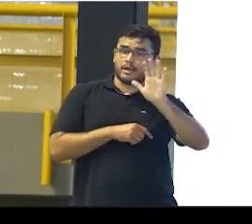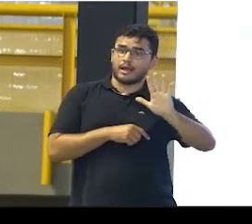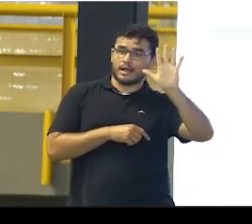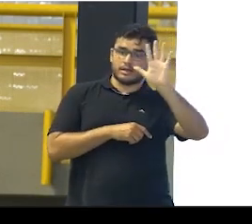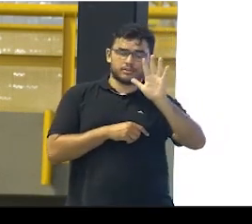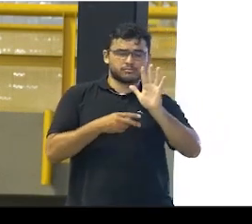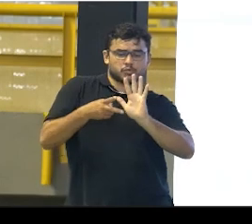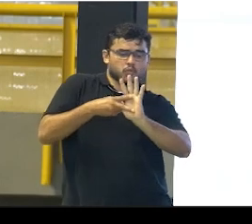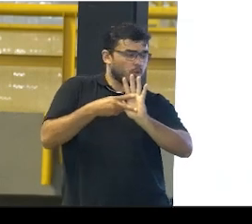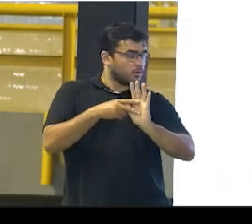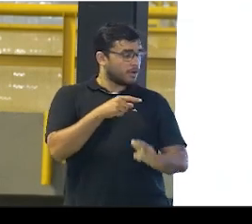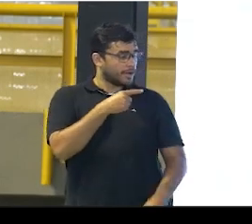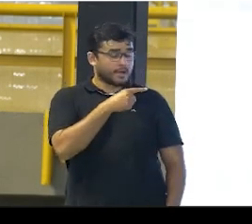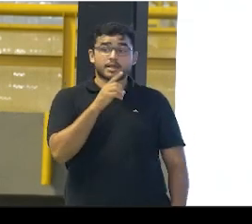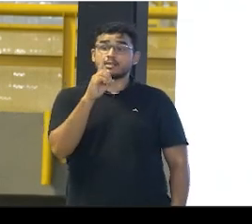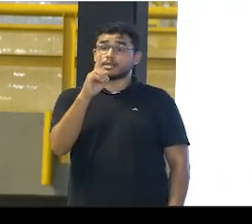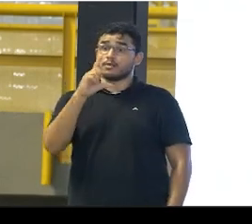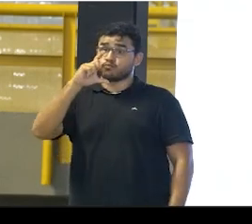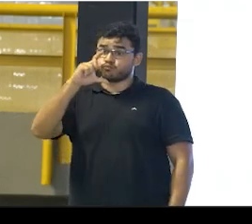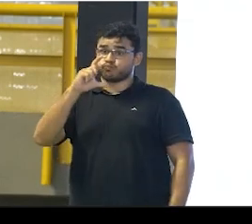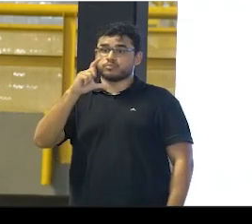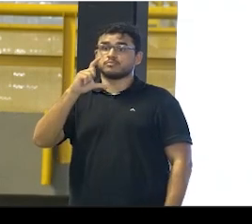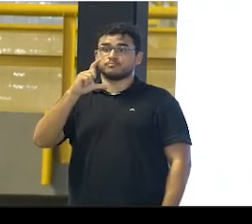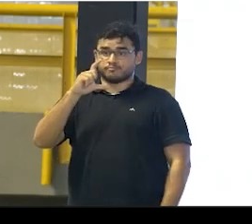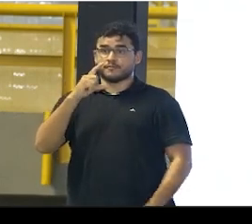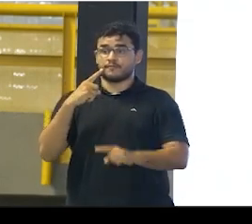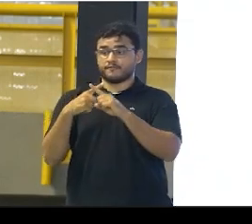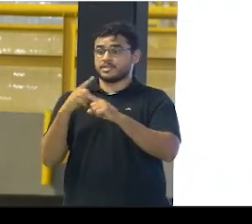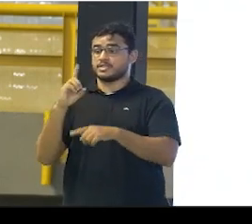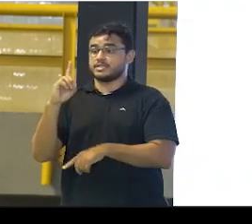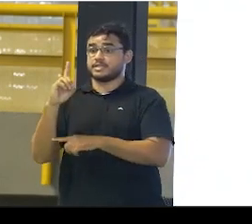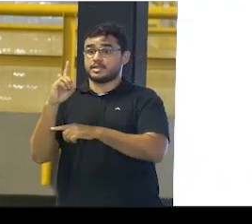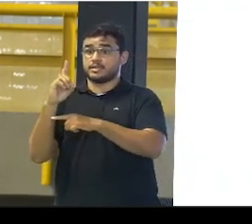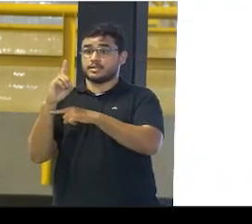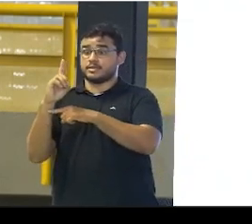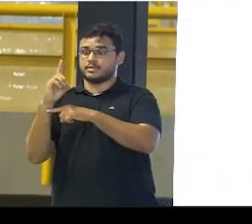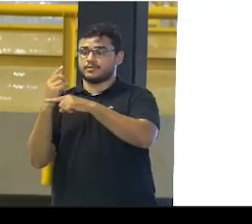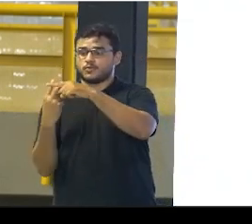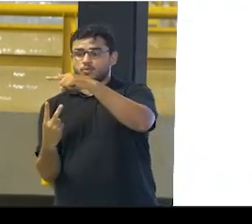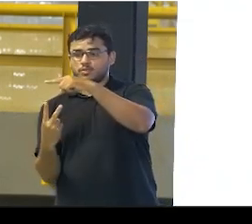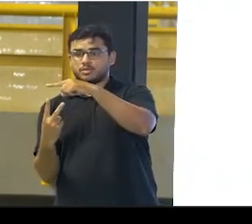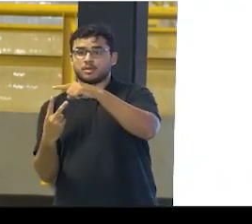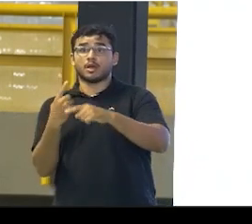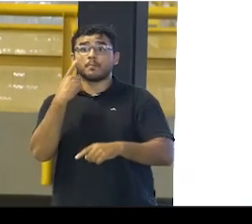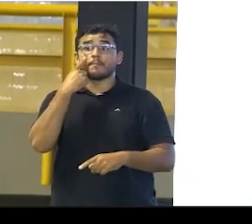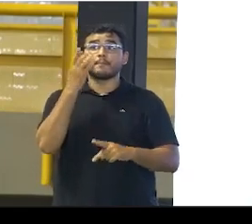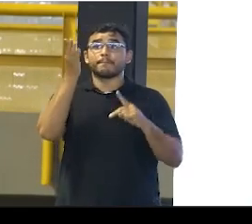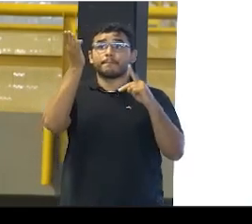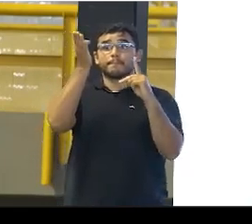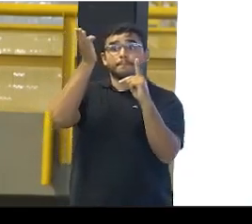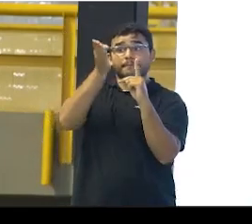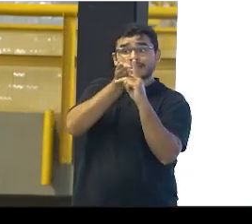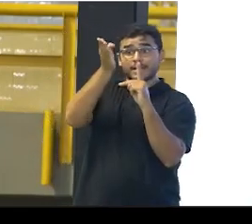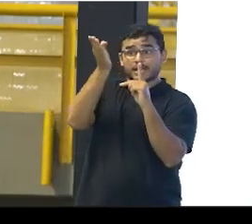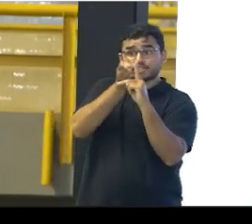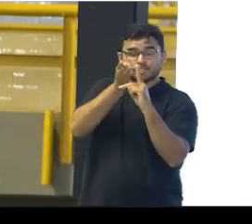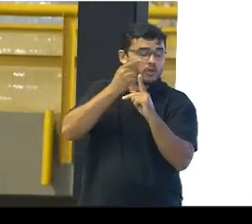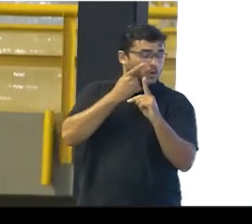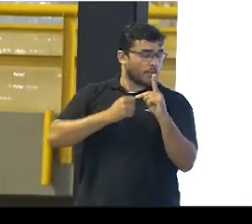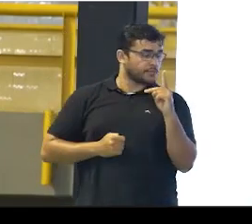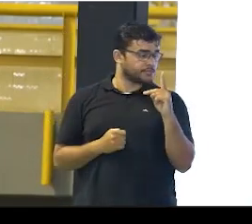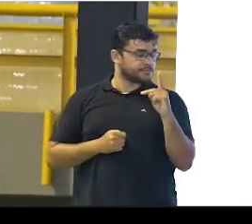que a numeração das ruas da cidade de Fortaleza, você sabia que o número